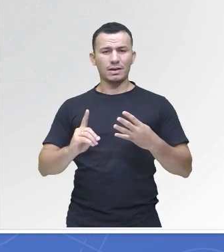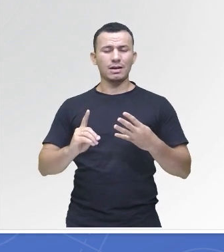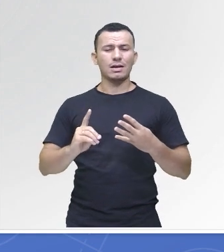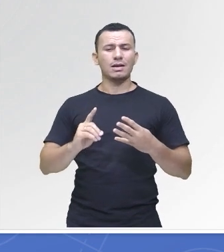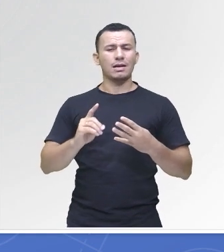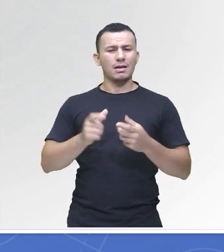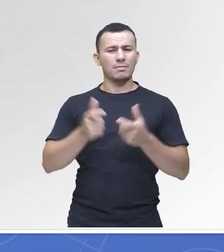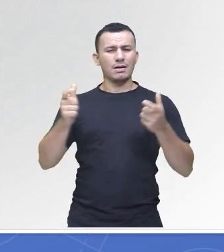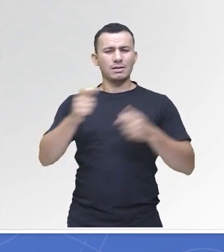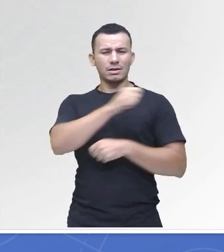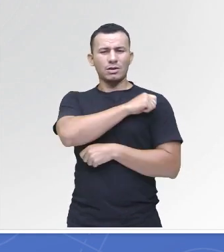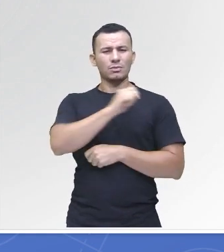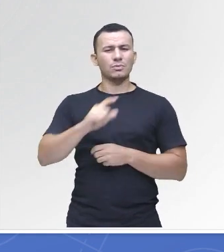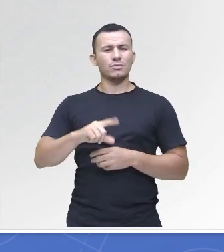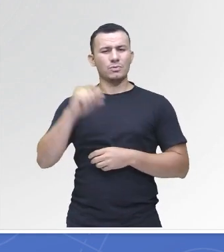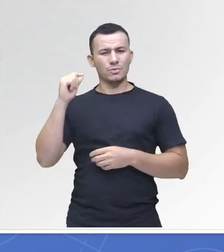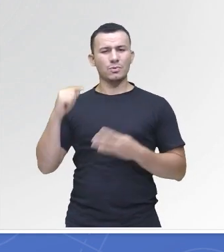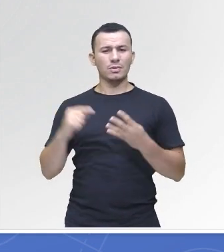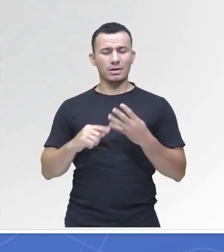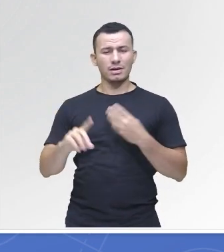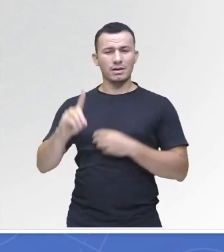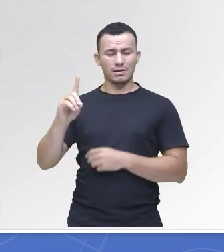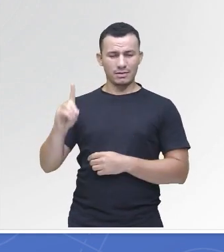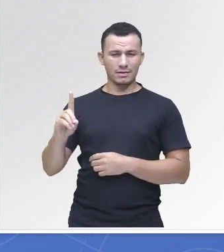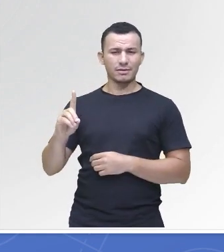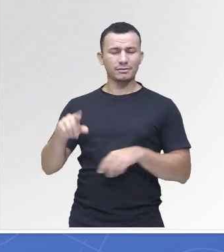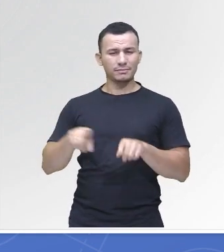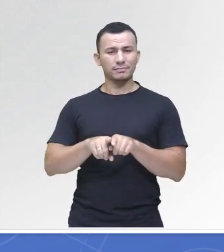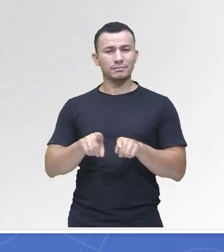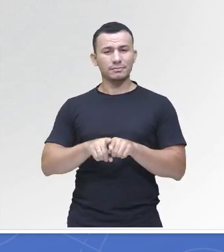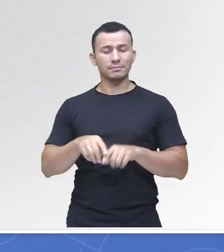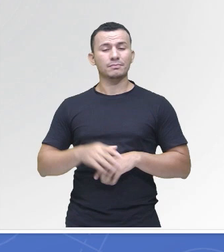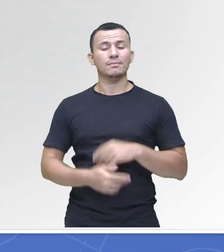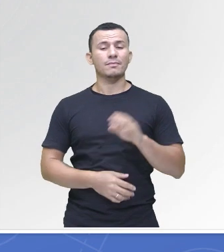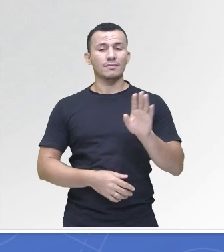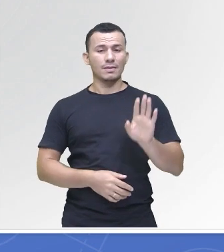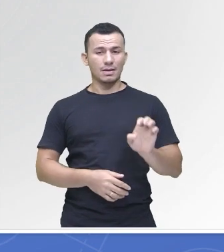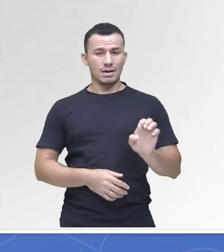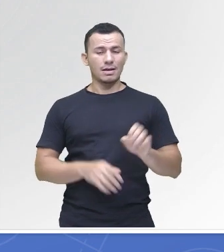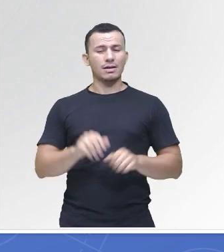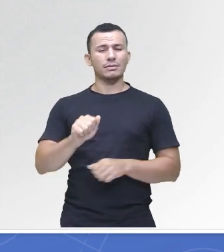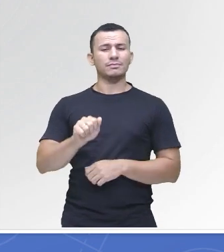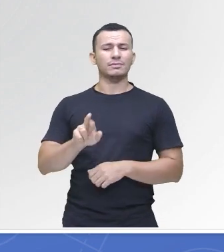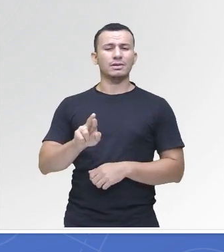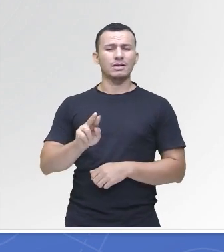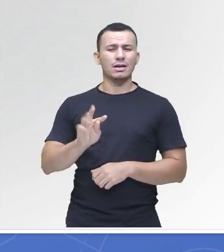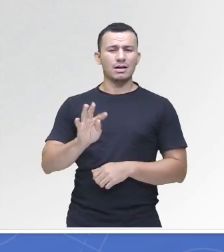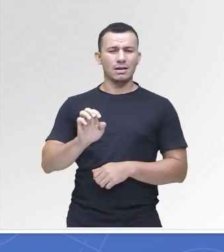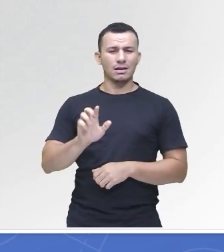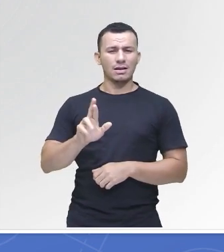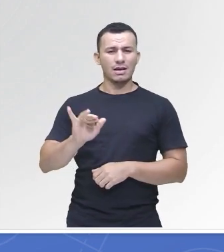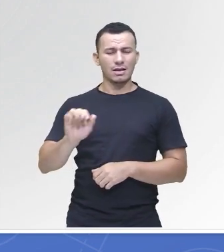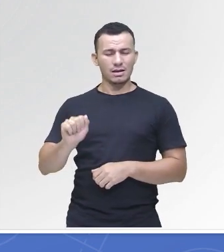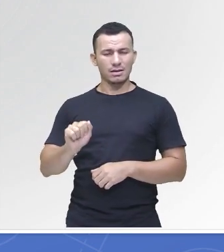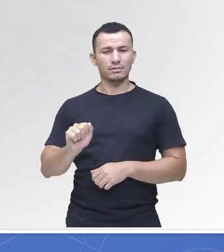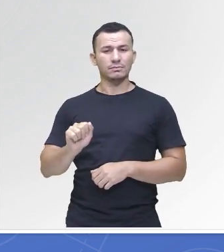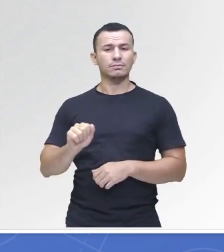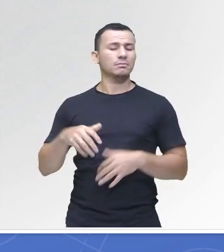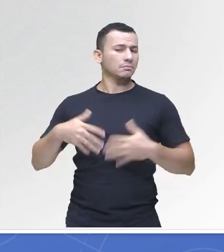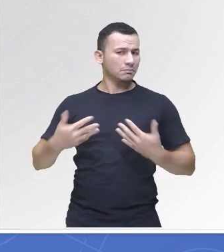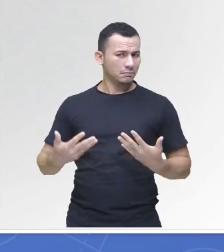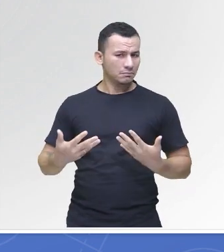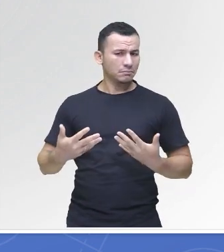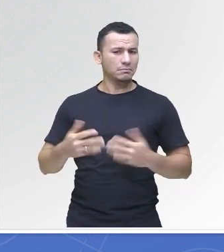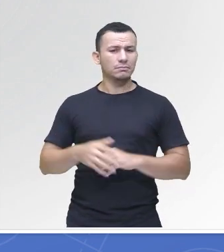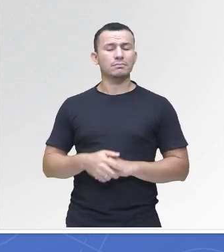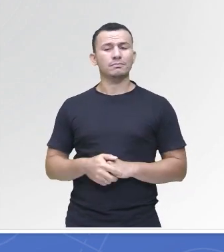maioria, veias cavas e artéria aorta. E E, artérias cavas e veia aorta, tá? Então, a